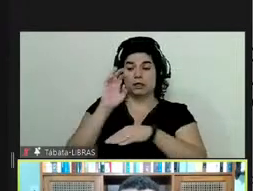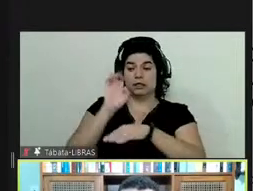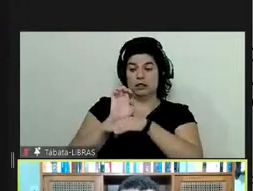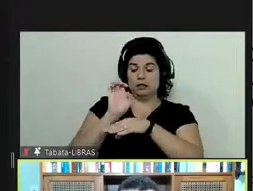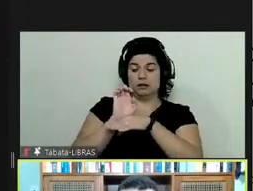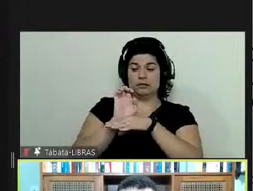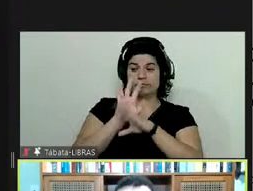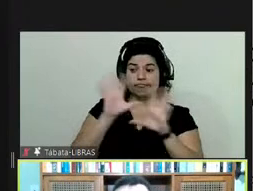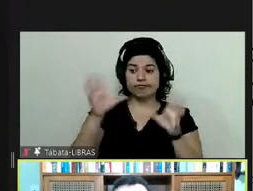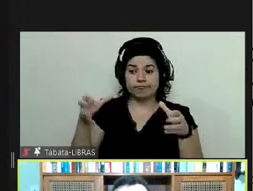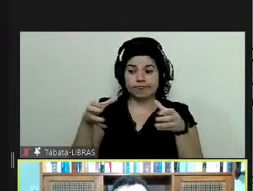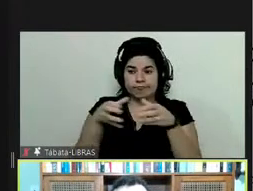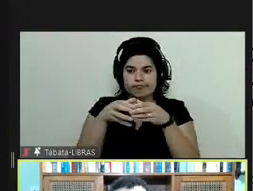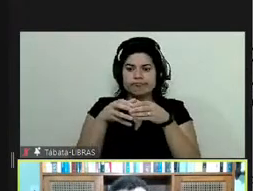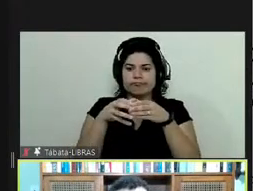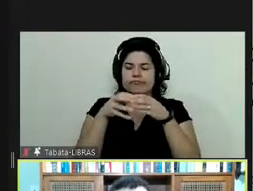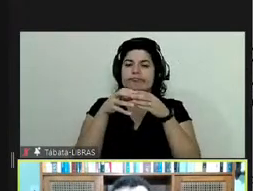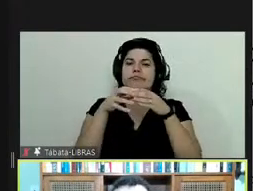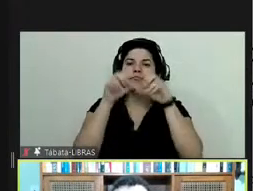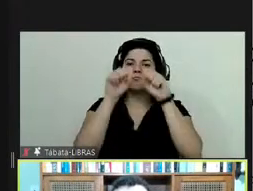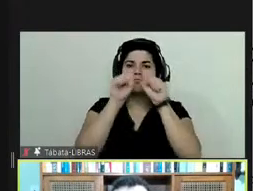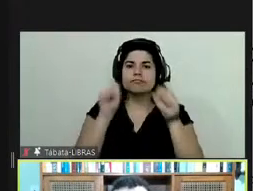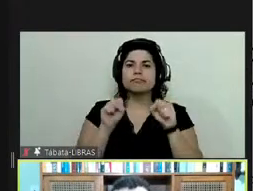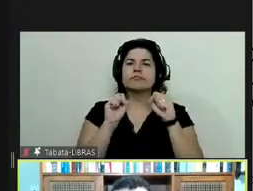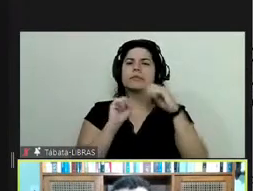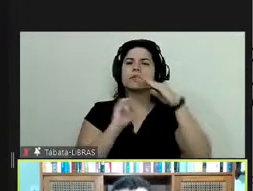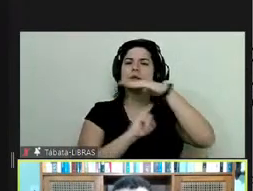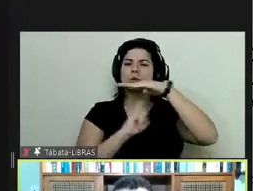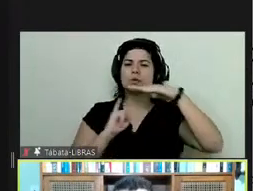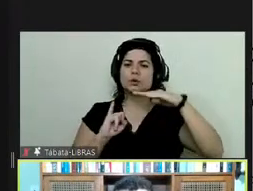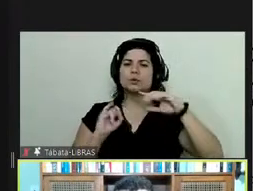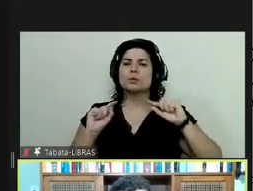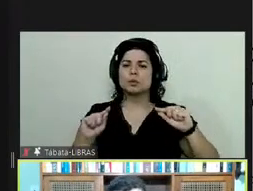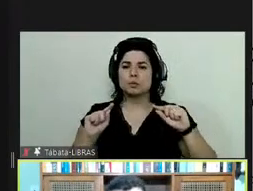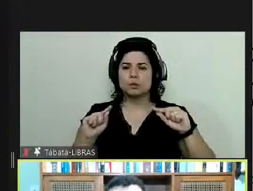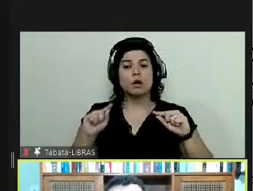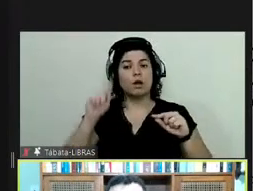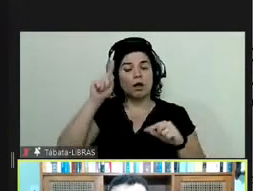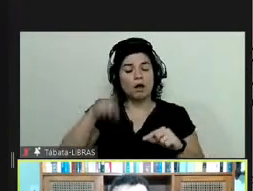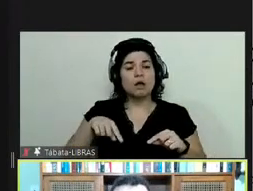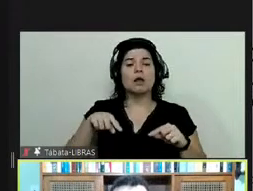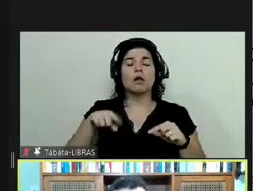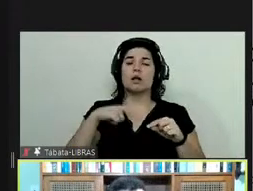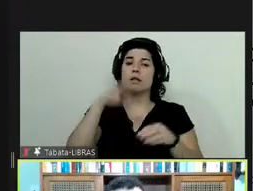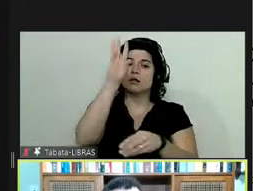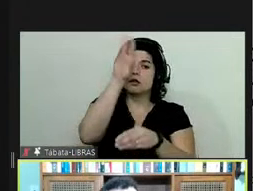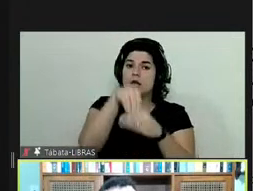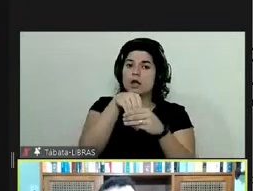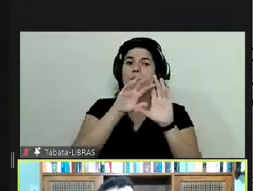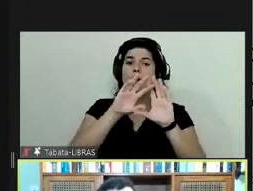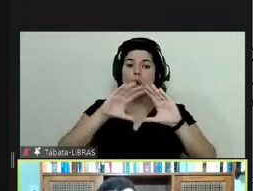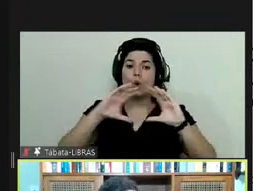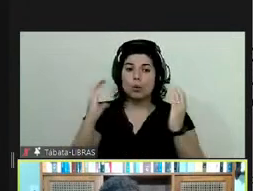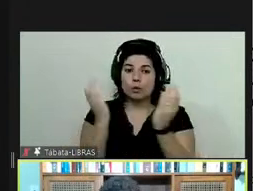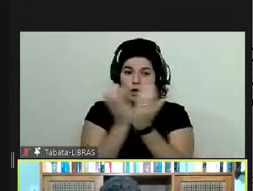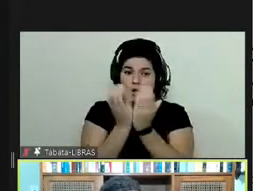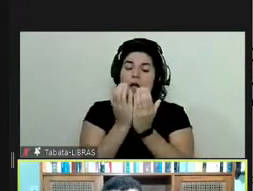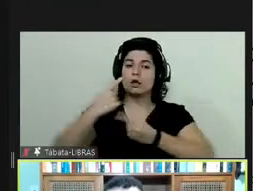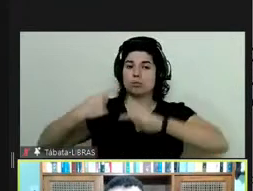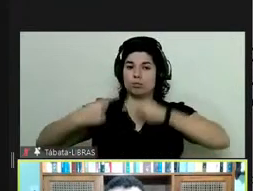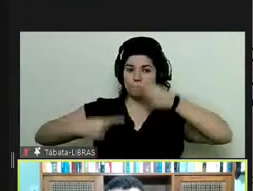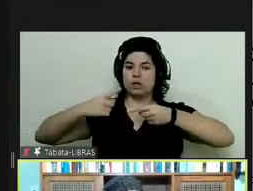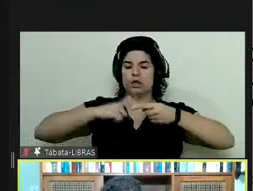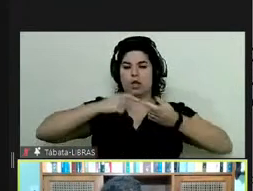sistema institucional eu tô querendo dizer e sistema institucional né Ele é um sistema com o qual as comunidades políticas modernas